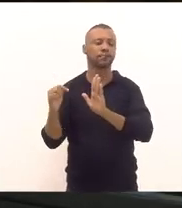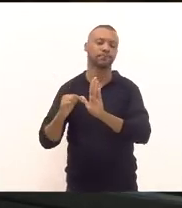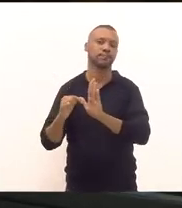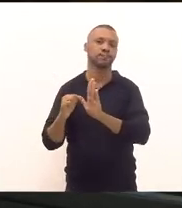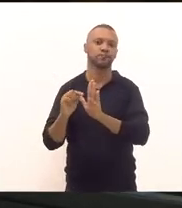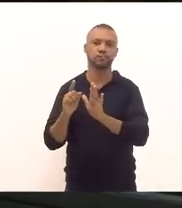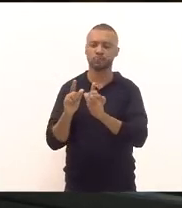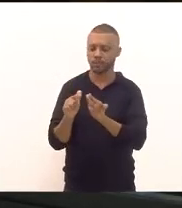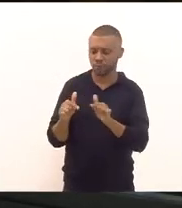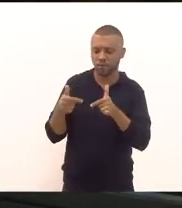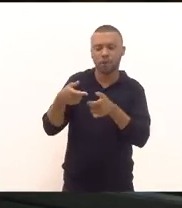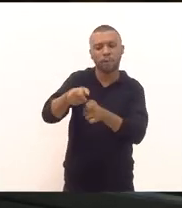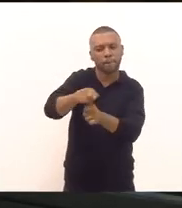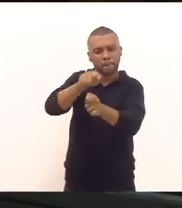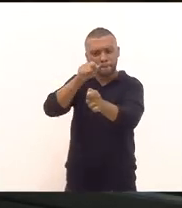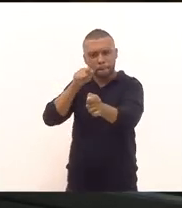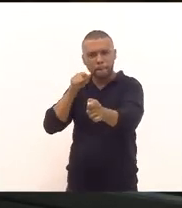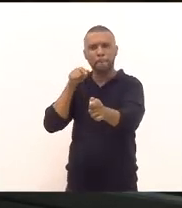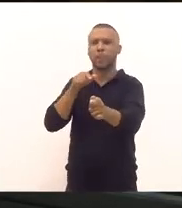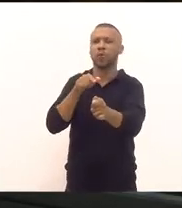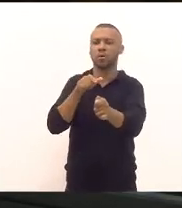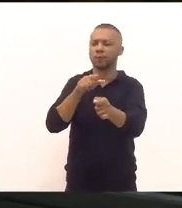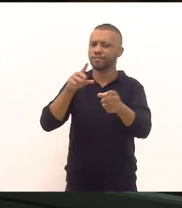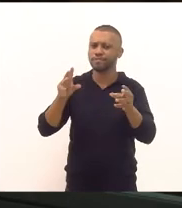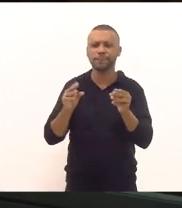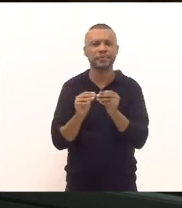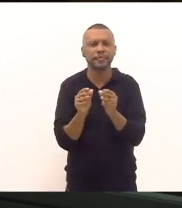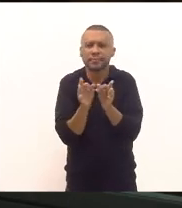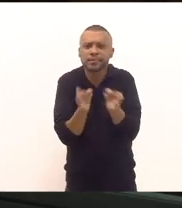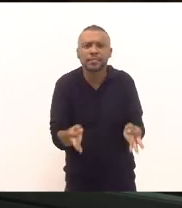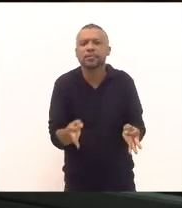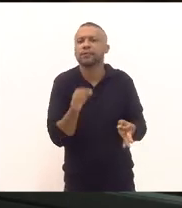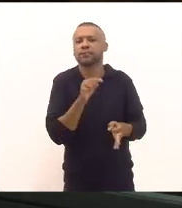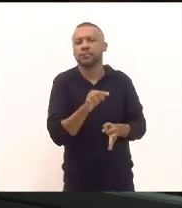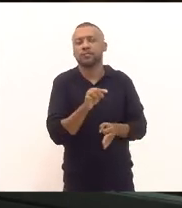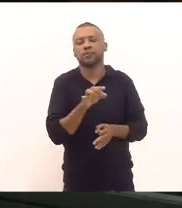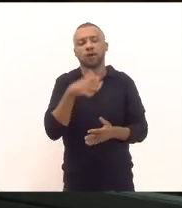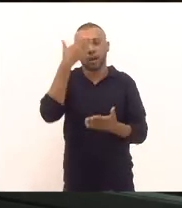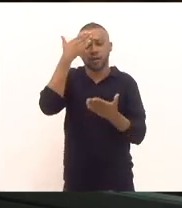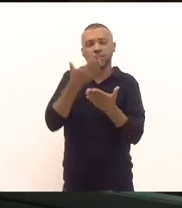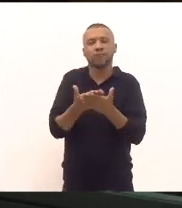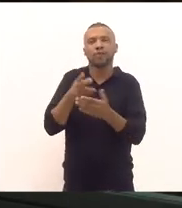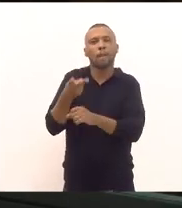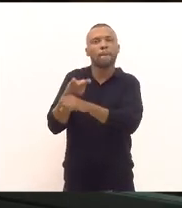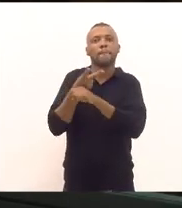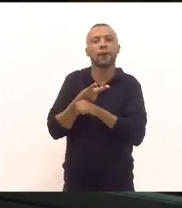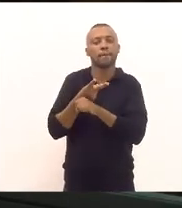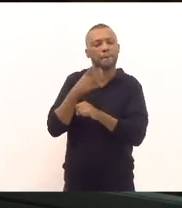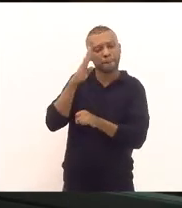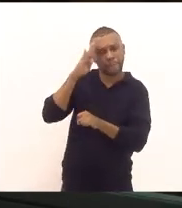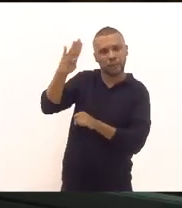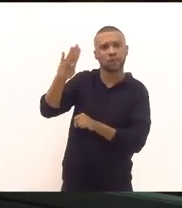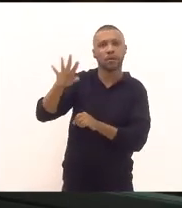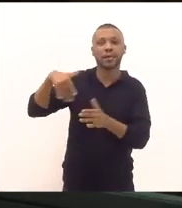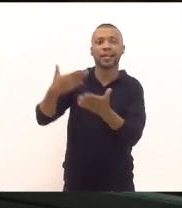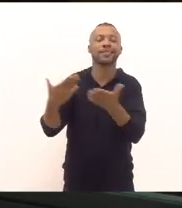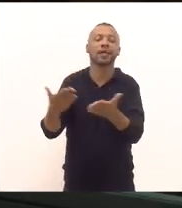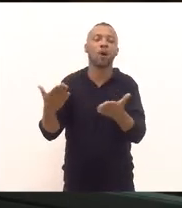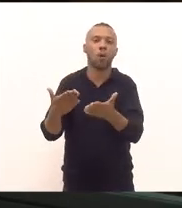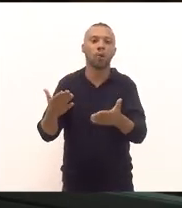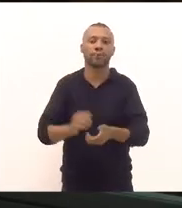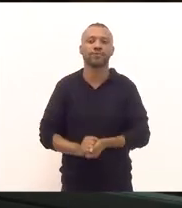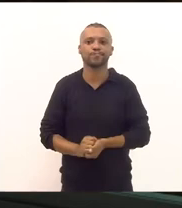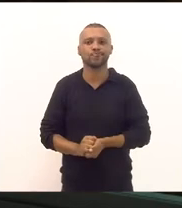e pelo meu ato e eu acho que isso foi foi o maior prêmio que eu recebi até até hoje